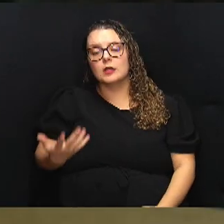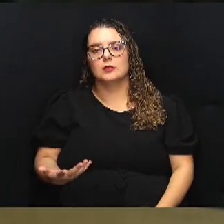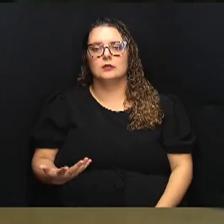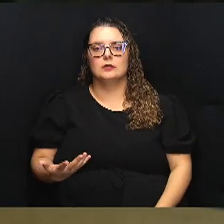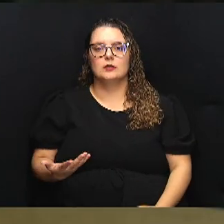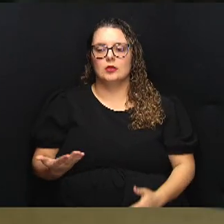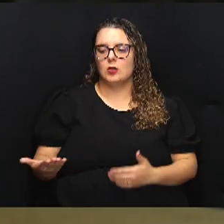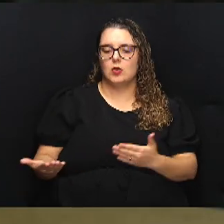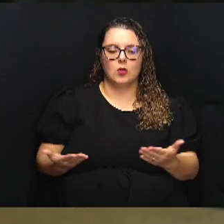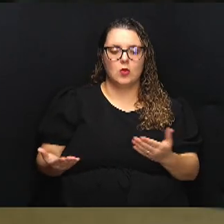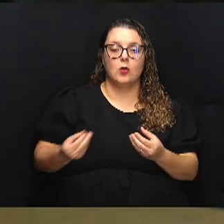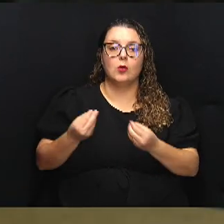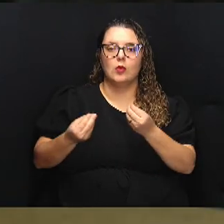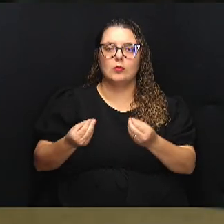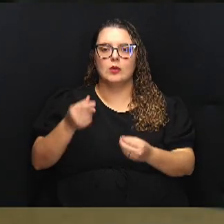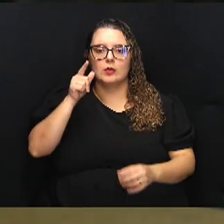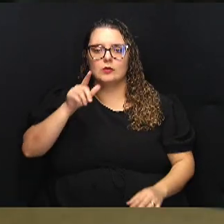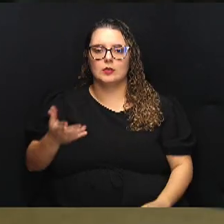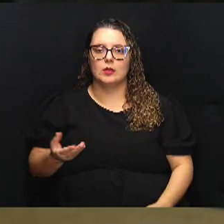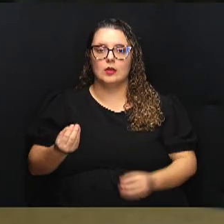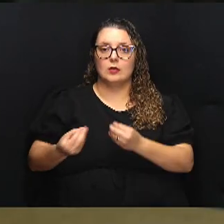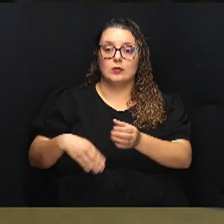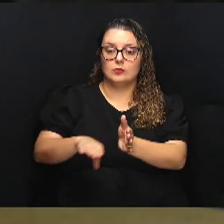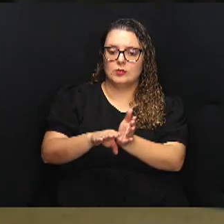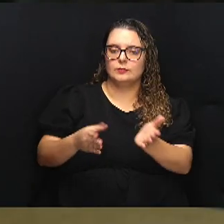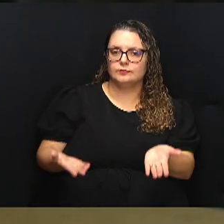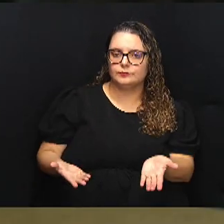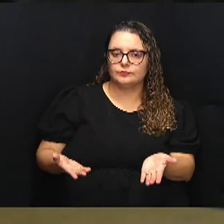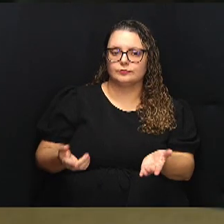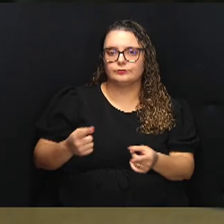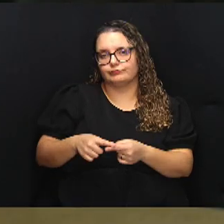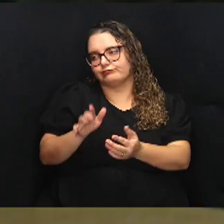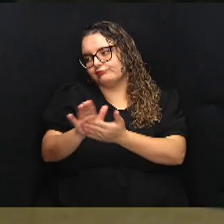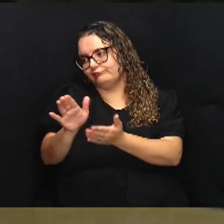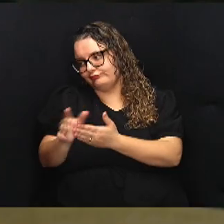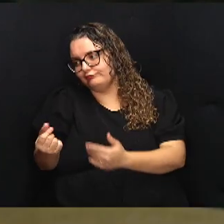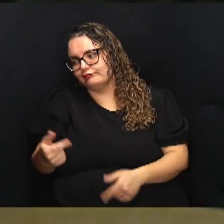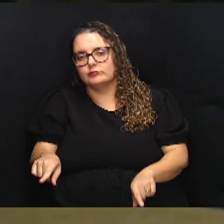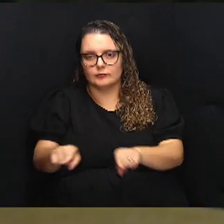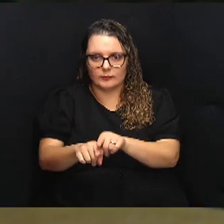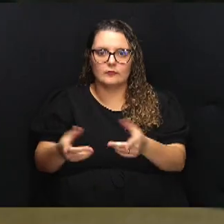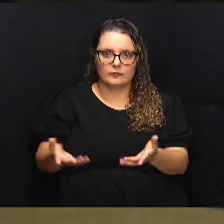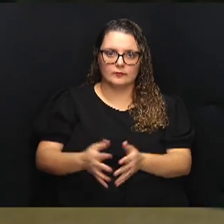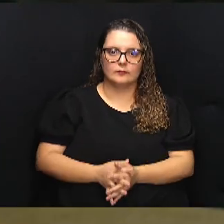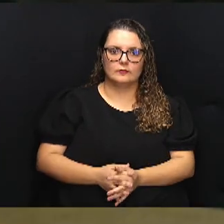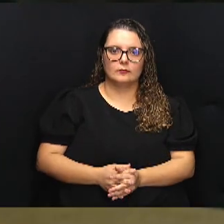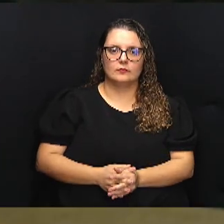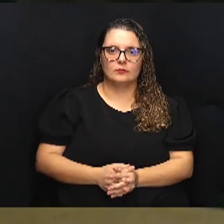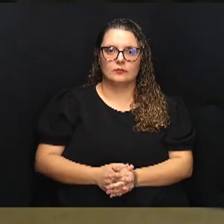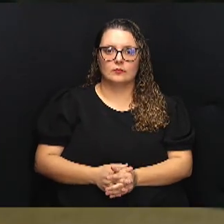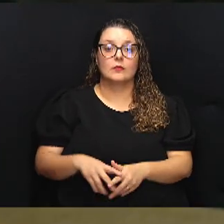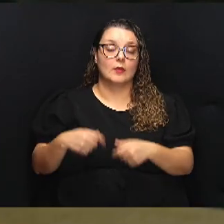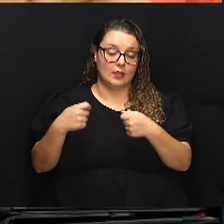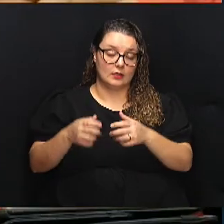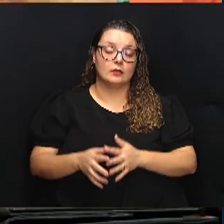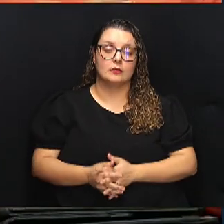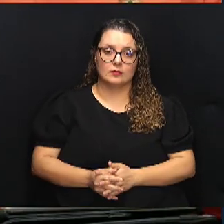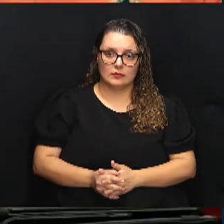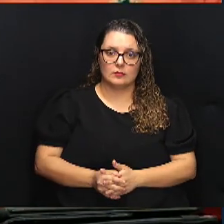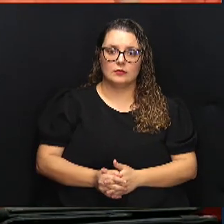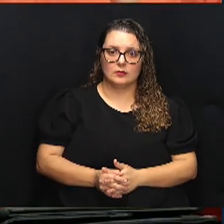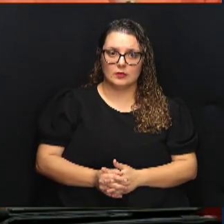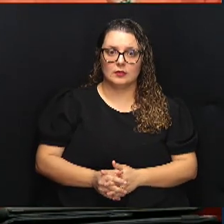onde você quer atingir, uhum. como você quer chegar, porque senão você está gastando dinheiro também. Né, então a gente precisa, ter aí